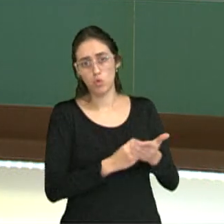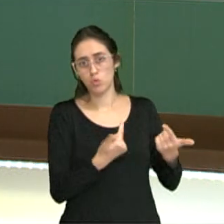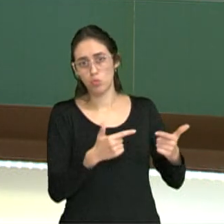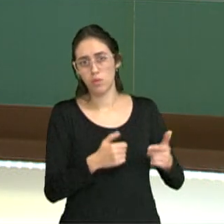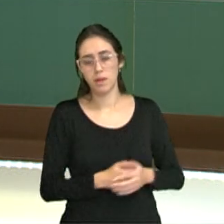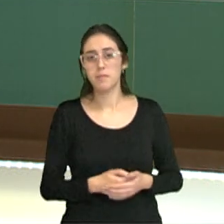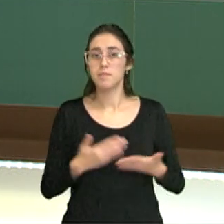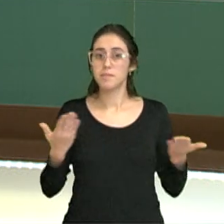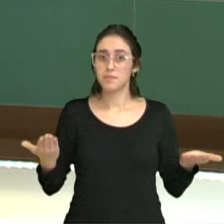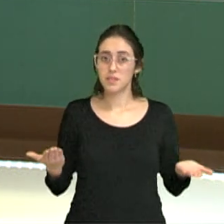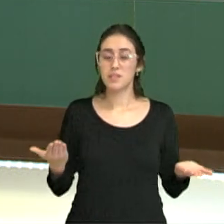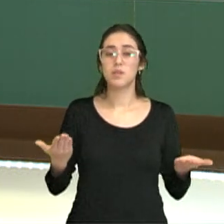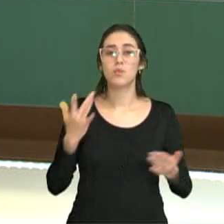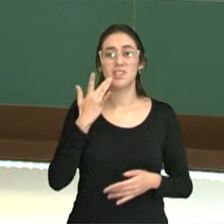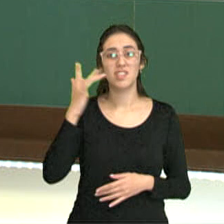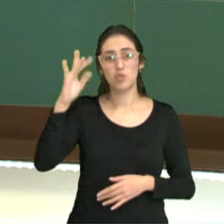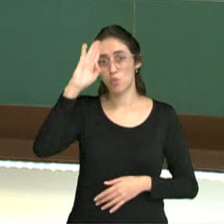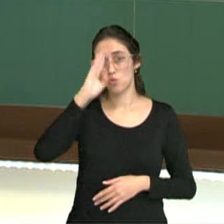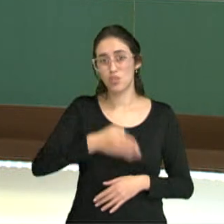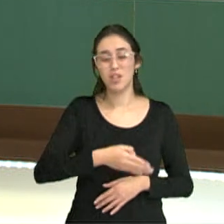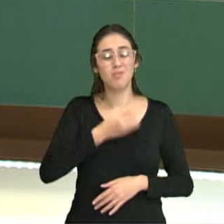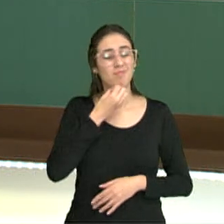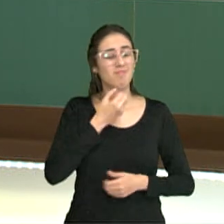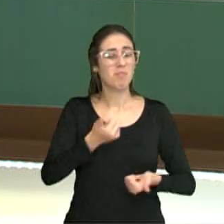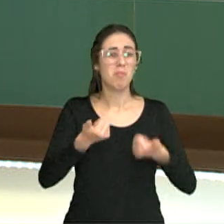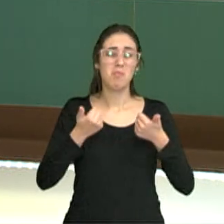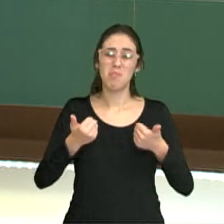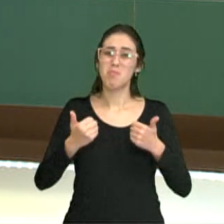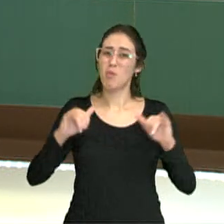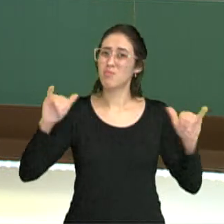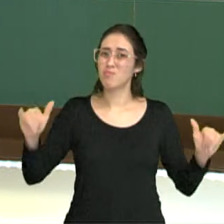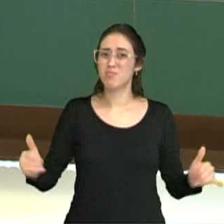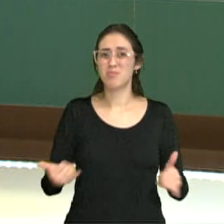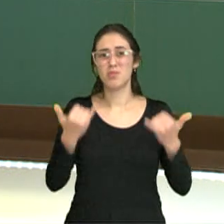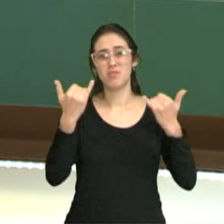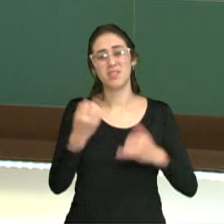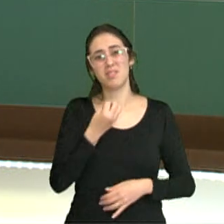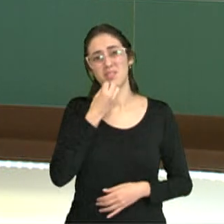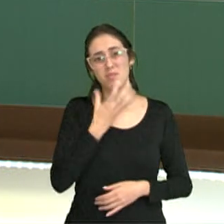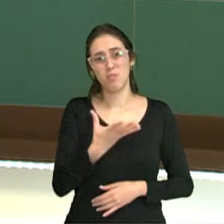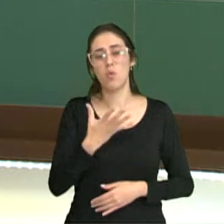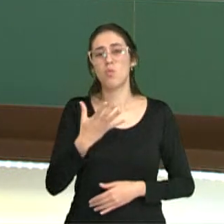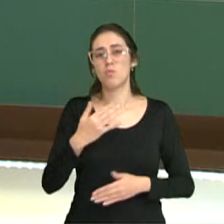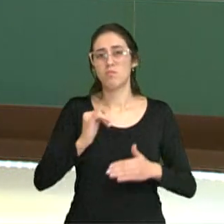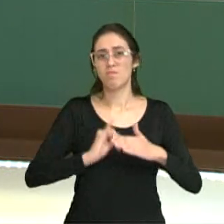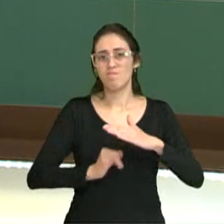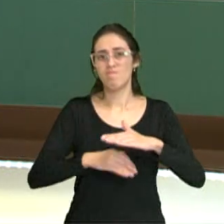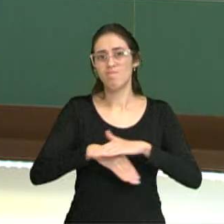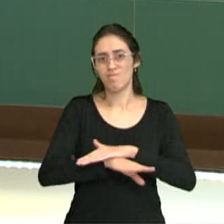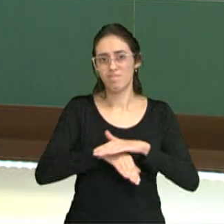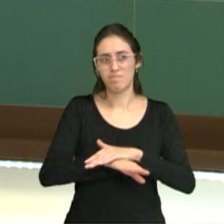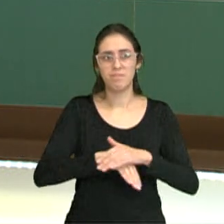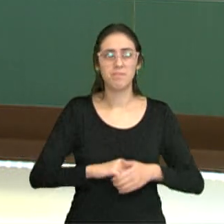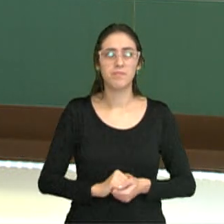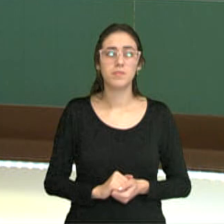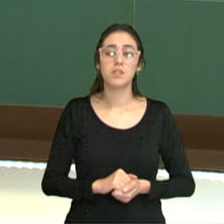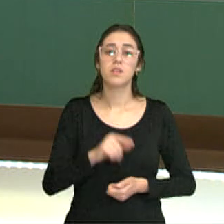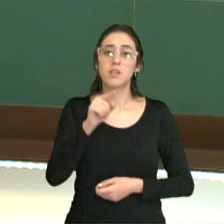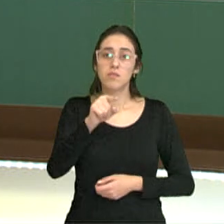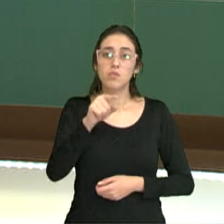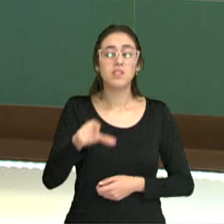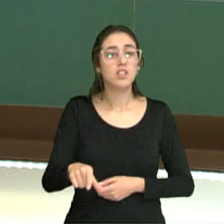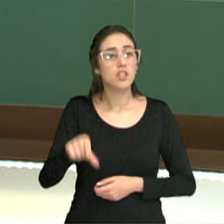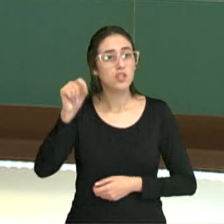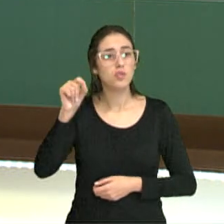que o Tesouro é uma grande sacada para você fazer investimento. Escolha um investimento